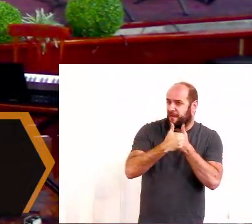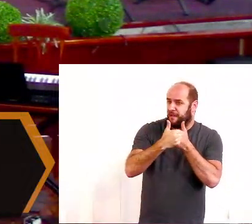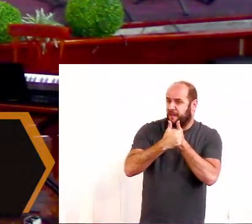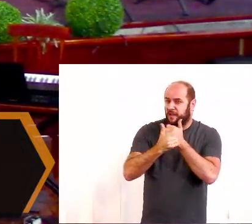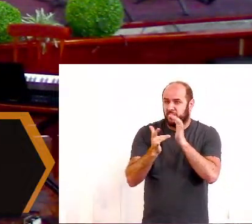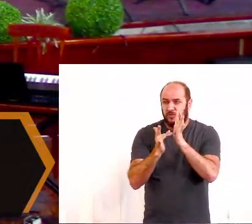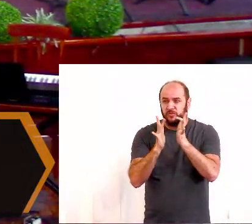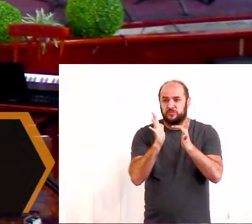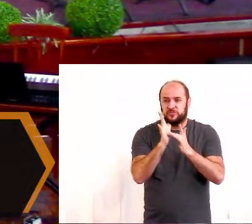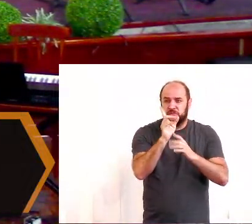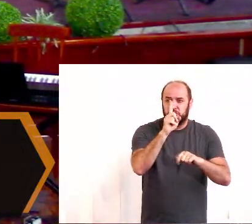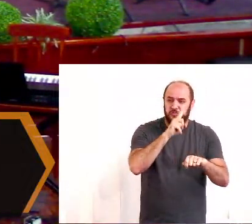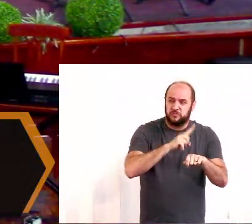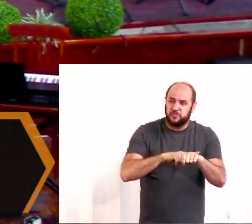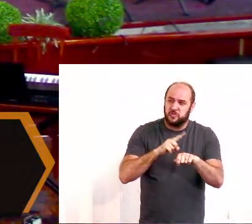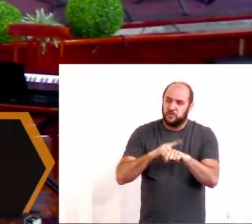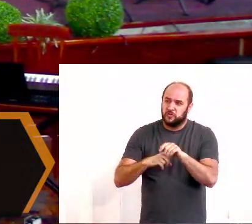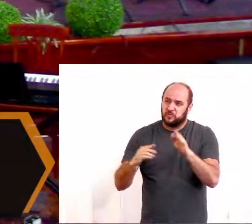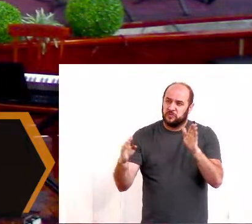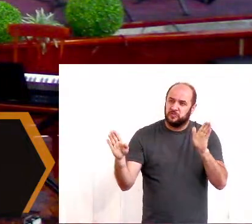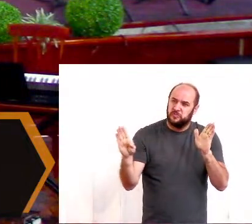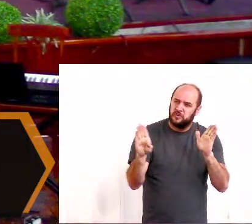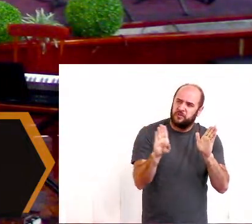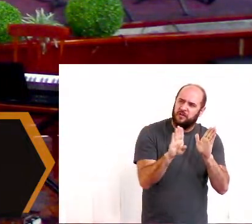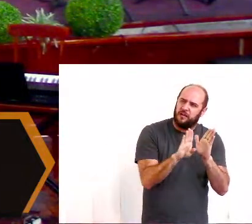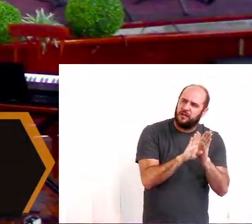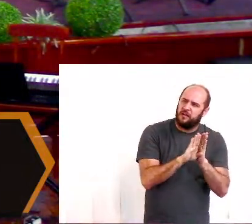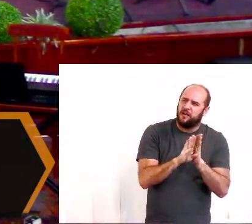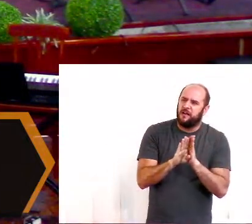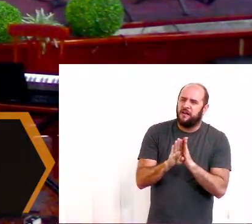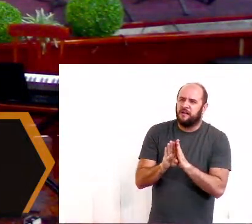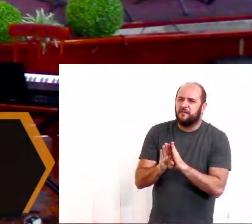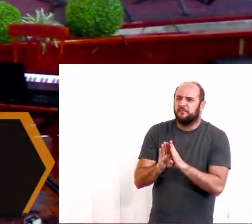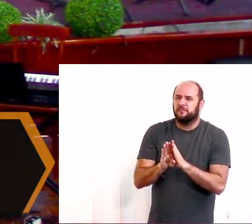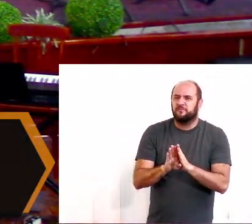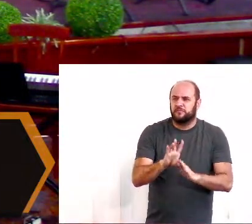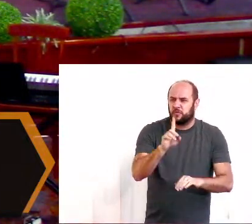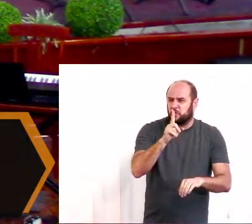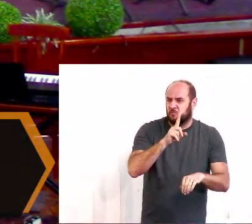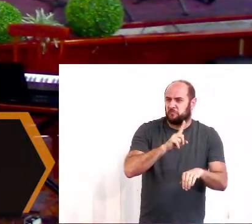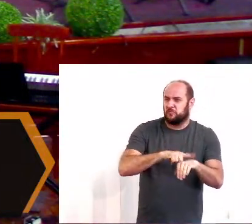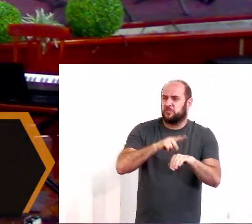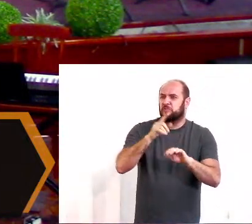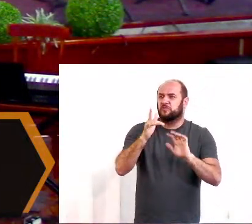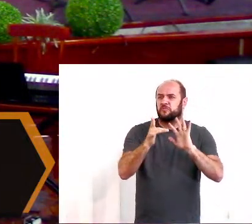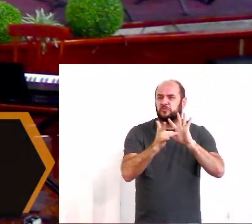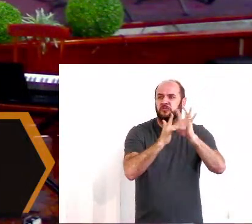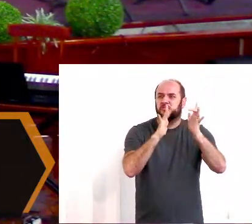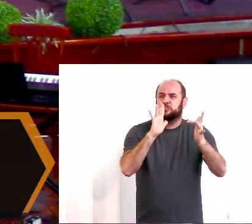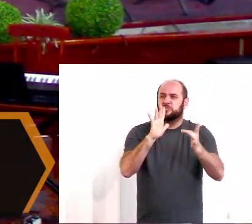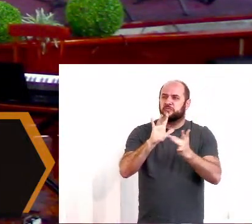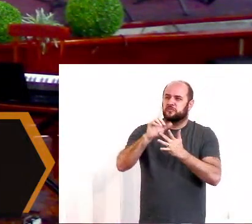ou muito perto vem a hora